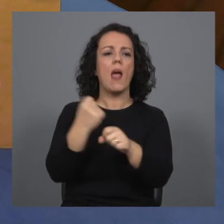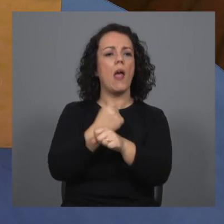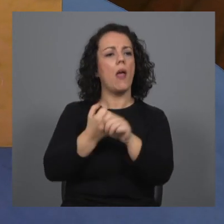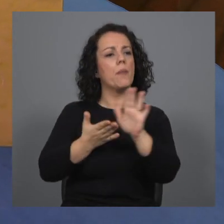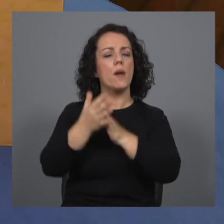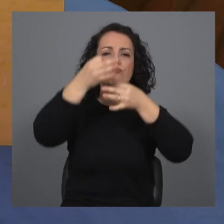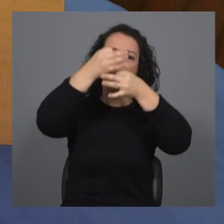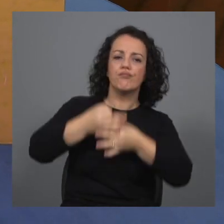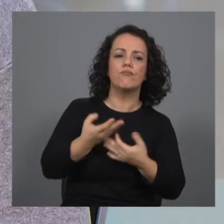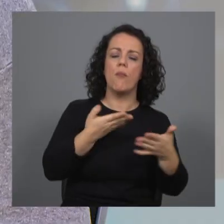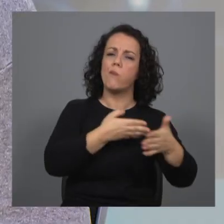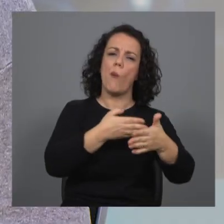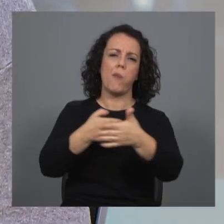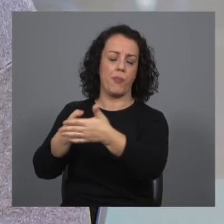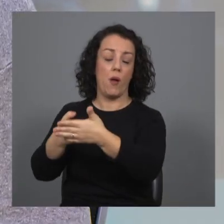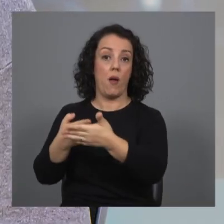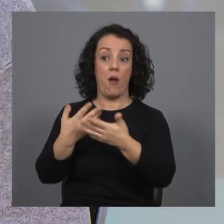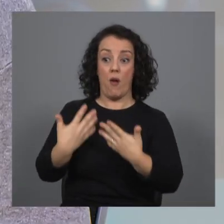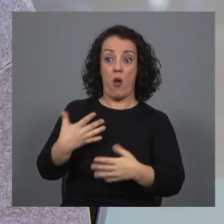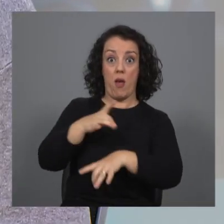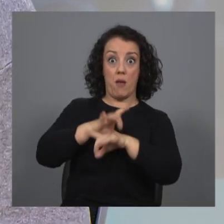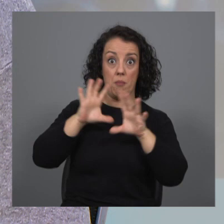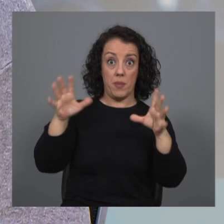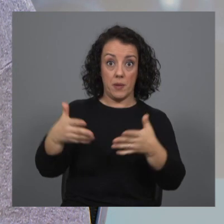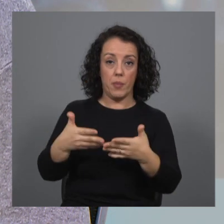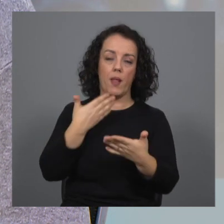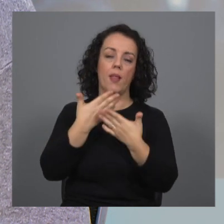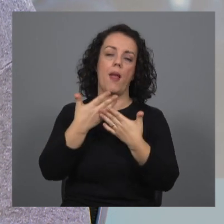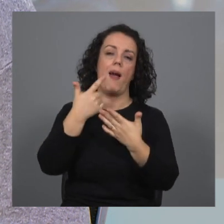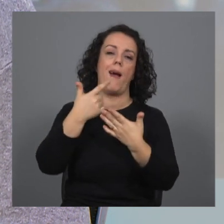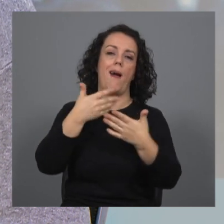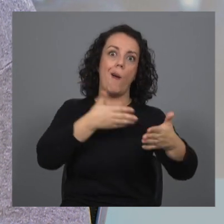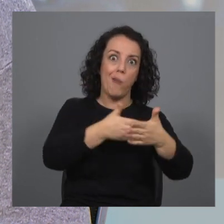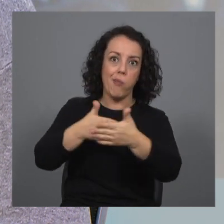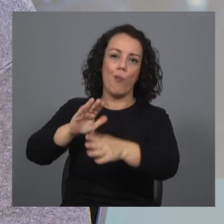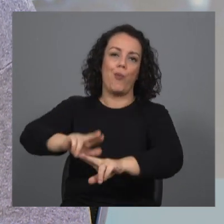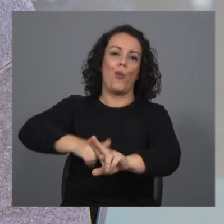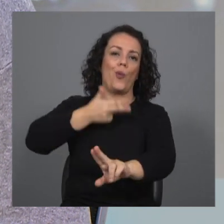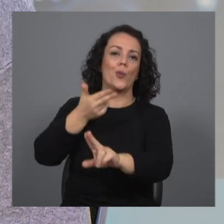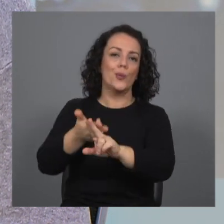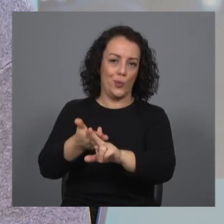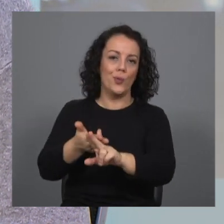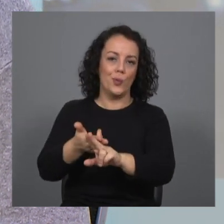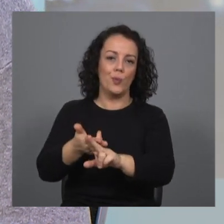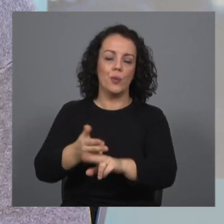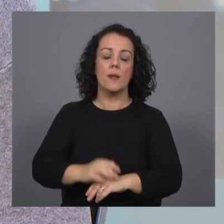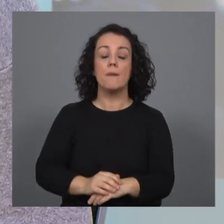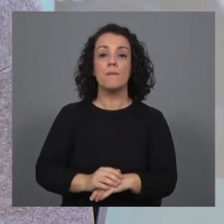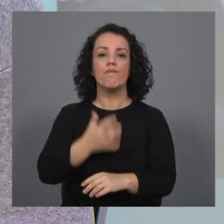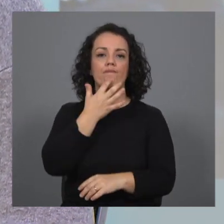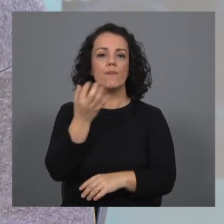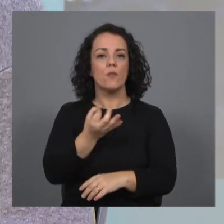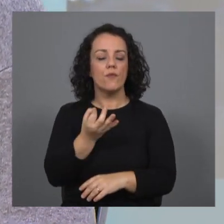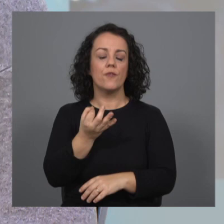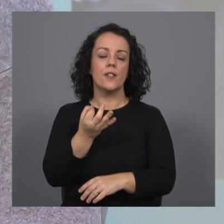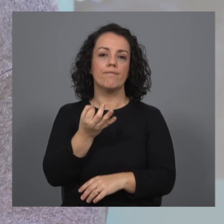Nesta situação de pandemia, todas estas dificuldades vieram-se a densificar e, de facto, aquilo que se verifica é que,